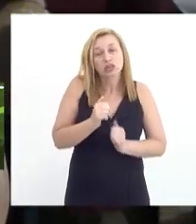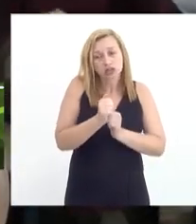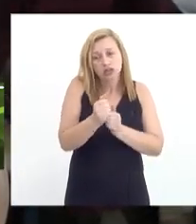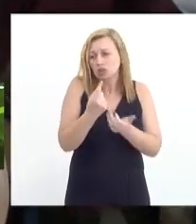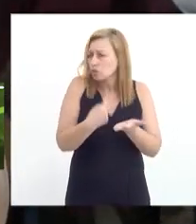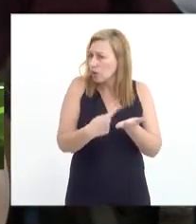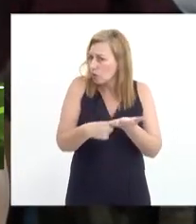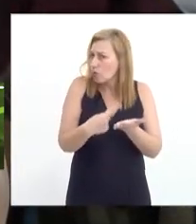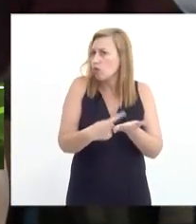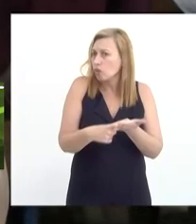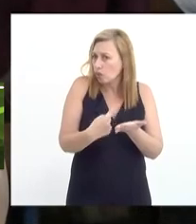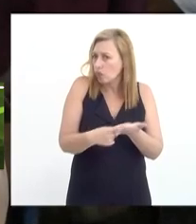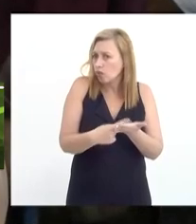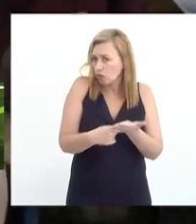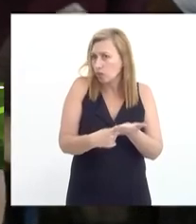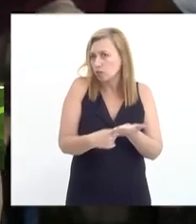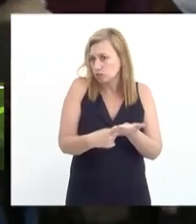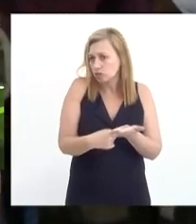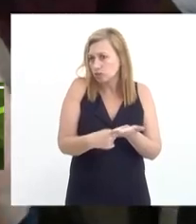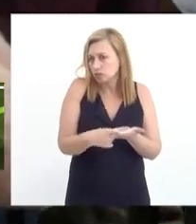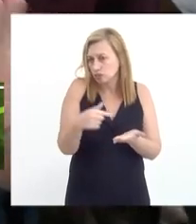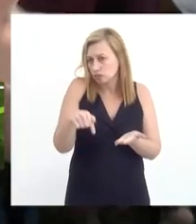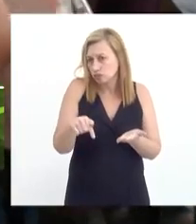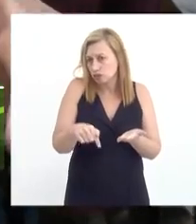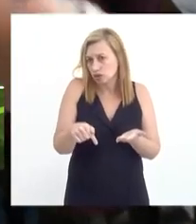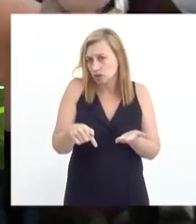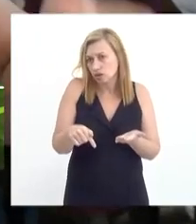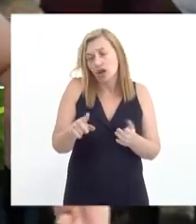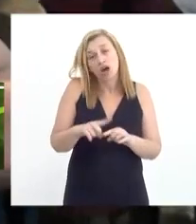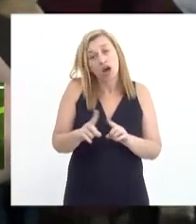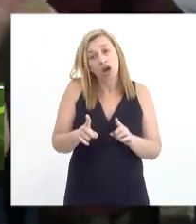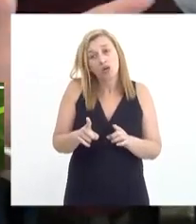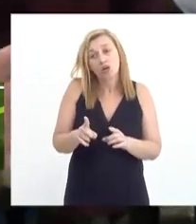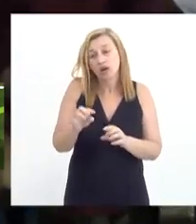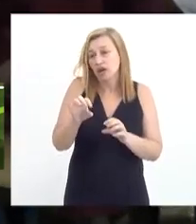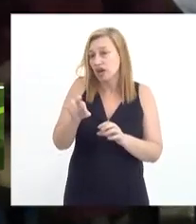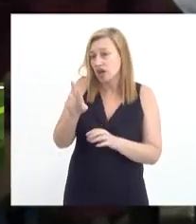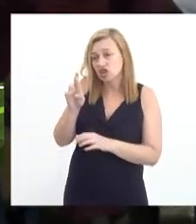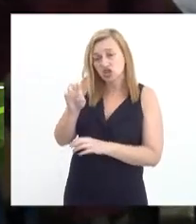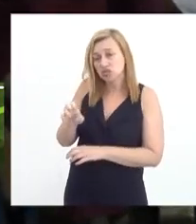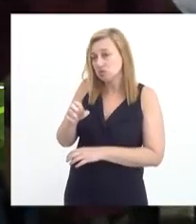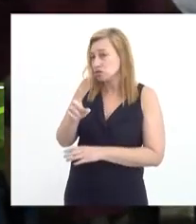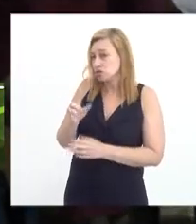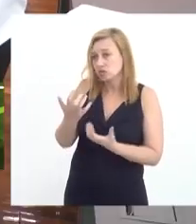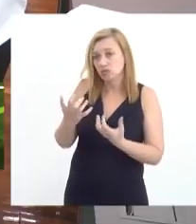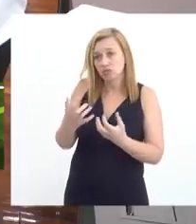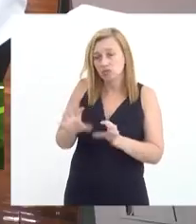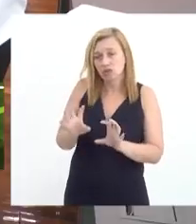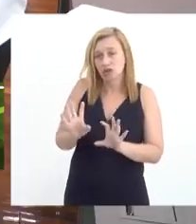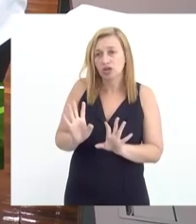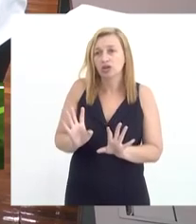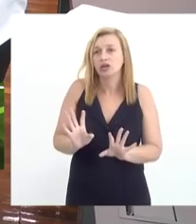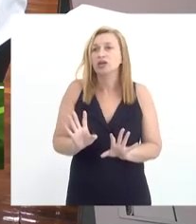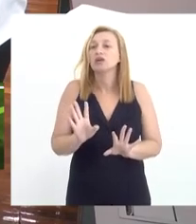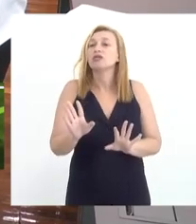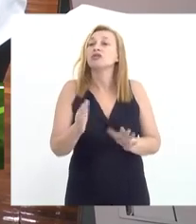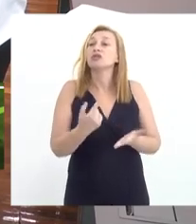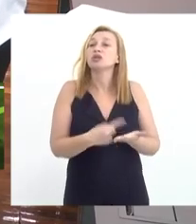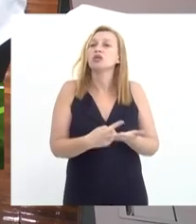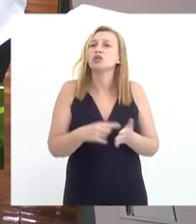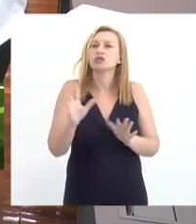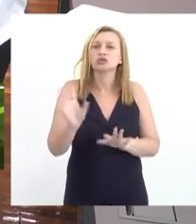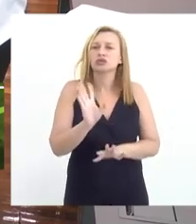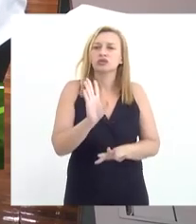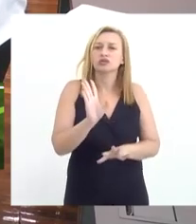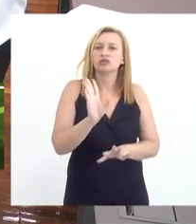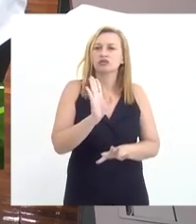acordo Que está sendo avançado Aqui Em relação ao regime Isso é que não dá Falou de acordo Foi um parlamentar Que falou Ninguém aqui